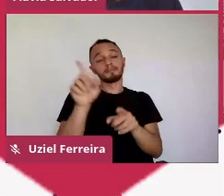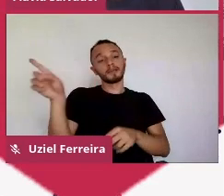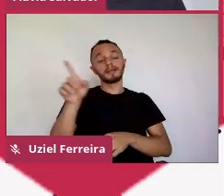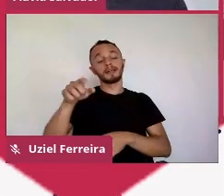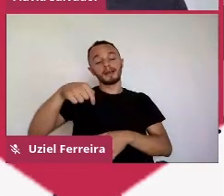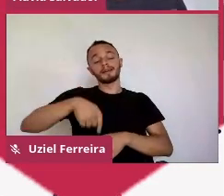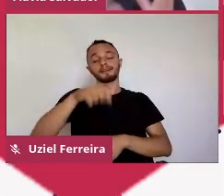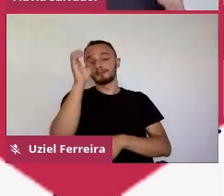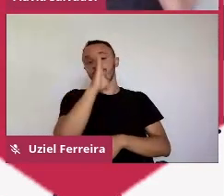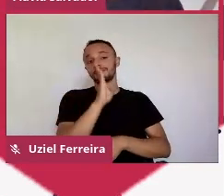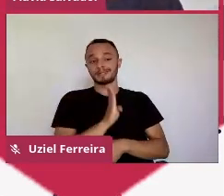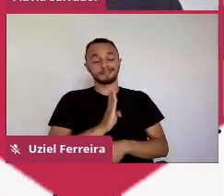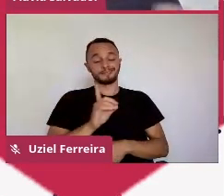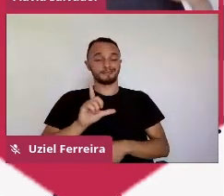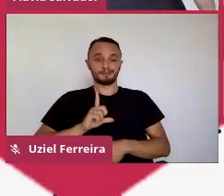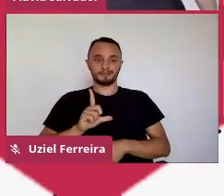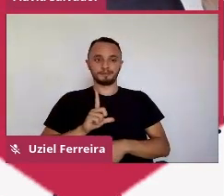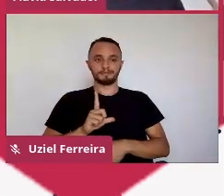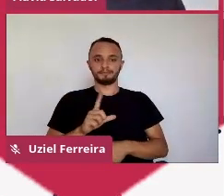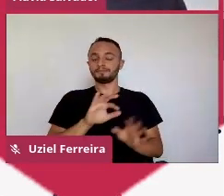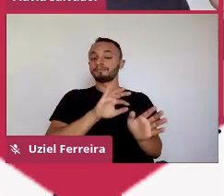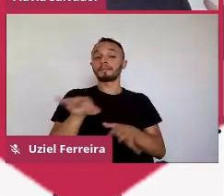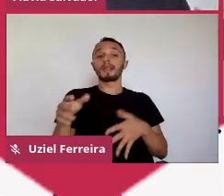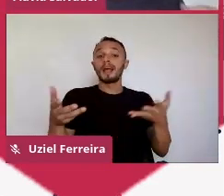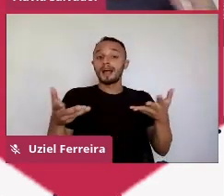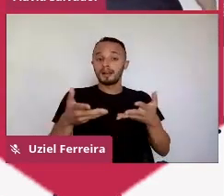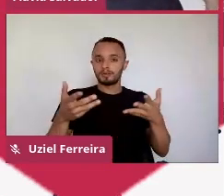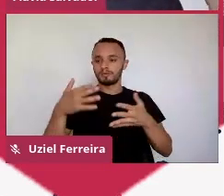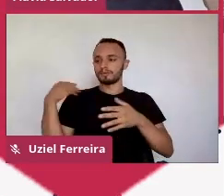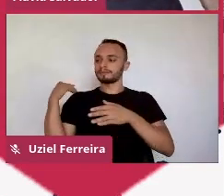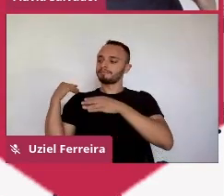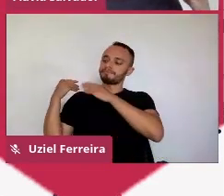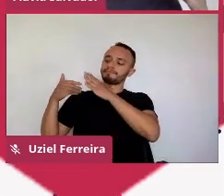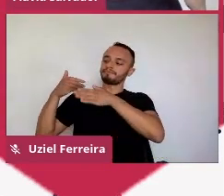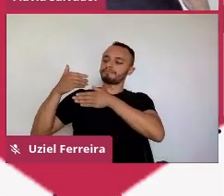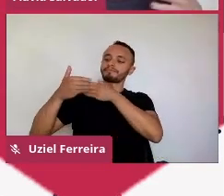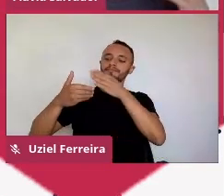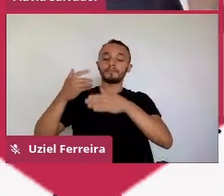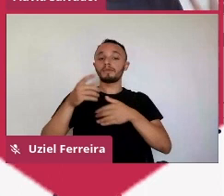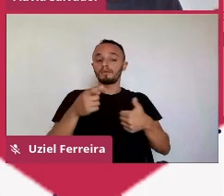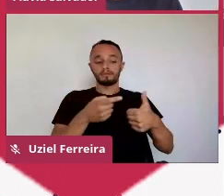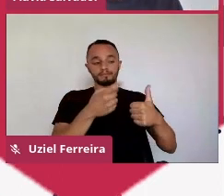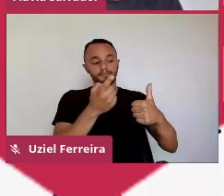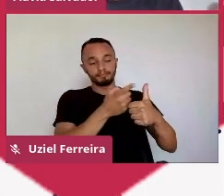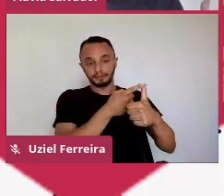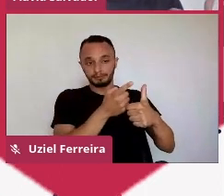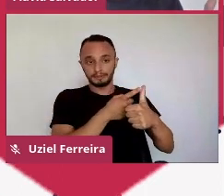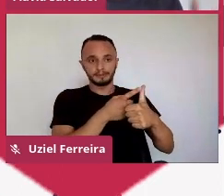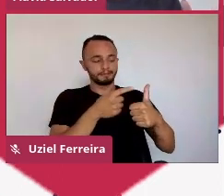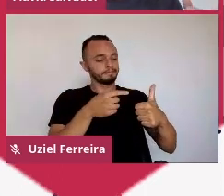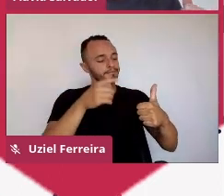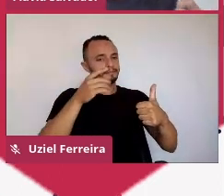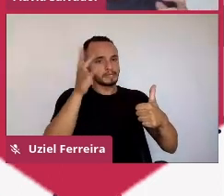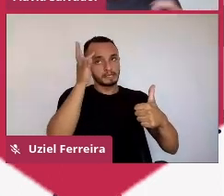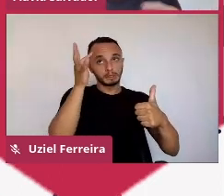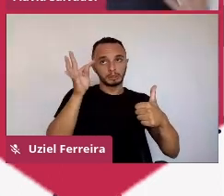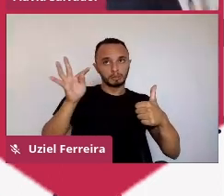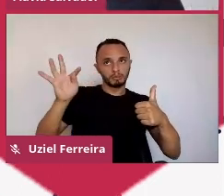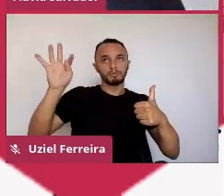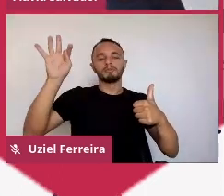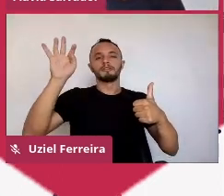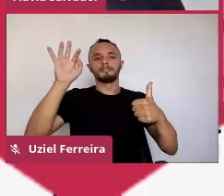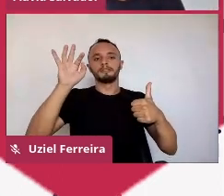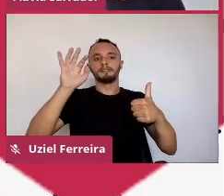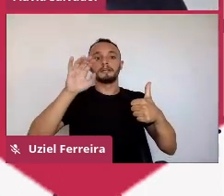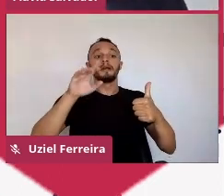dias. Então, vamos lá. As primeiras essas expressões são essas das